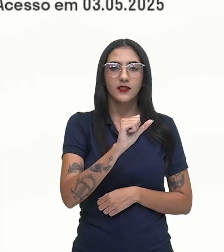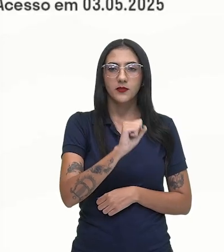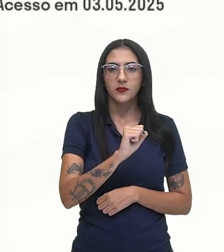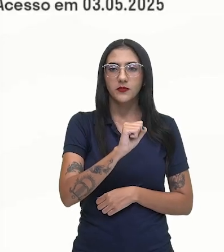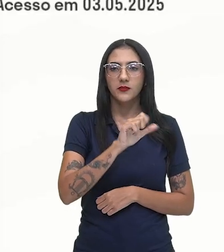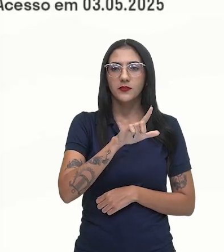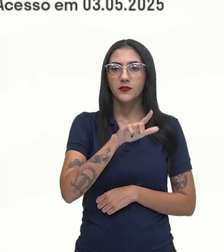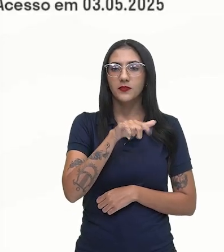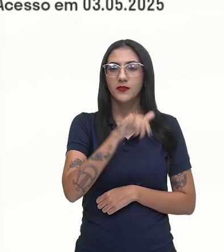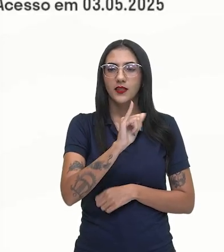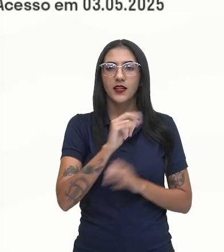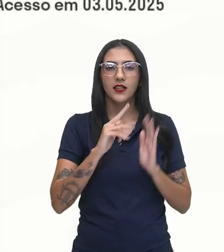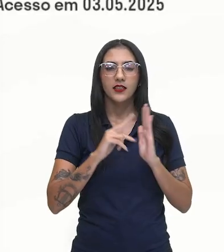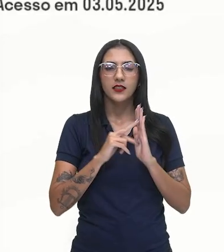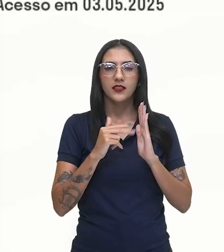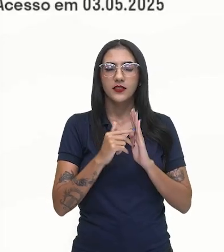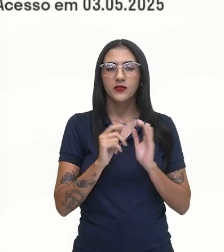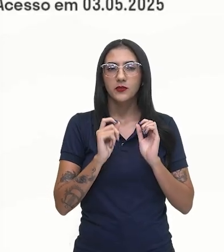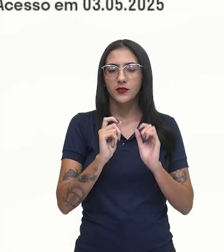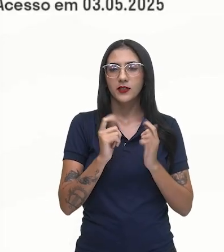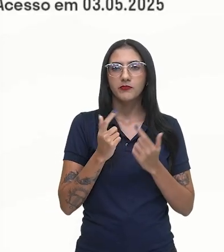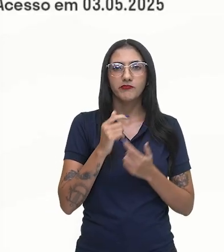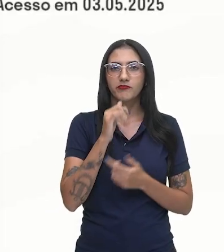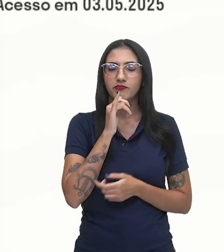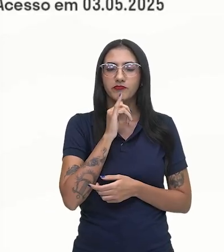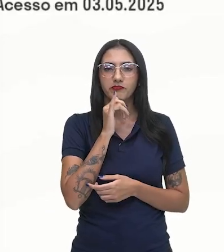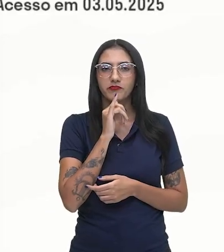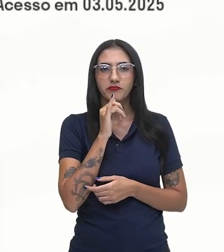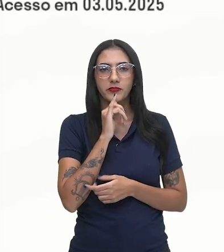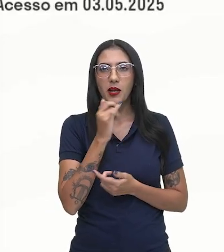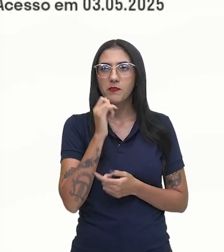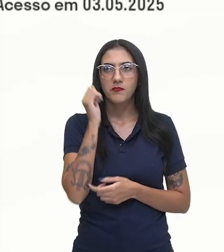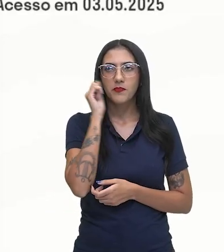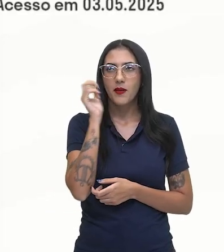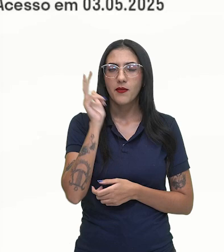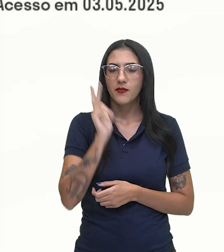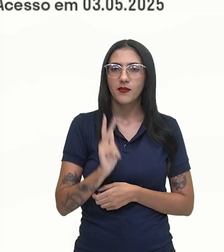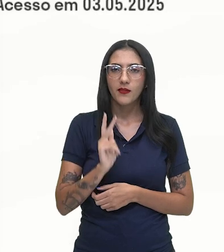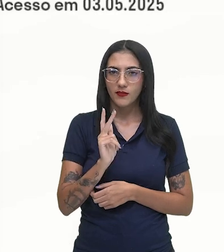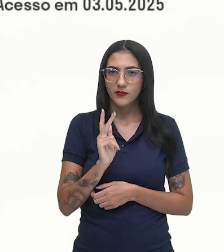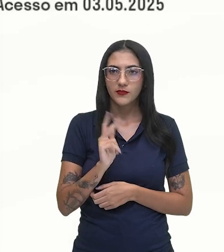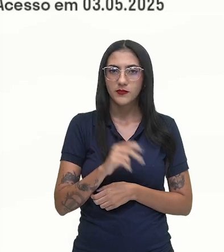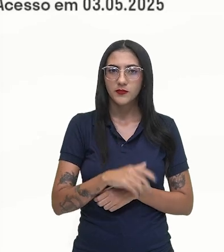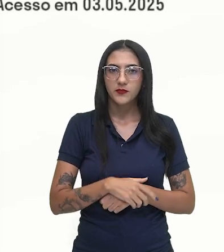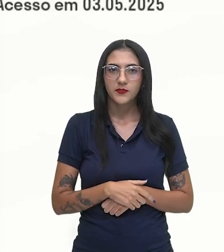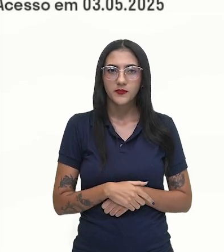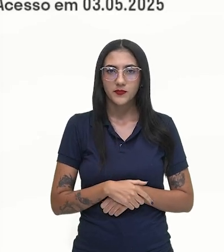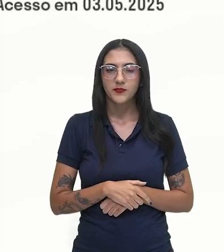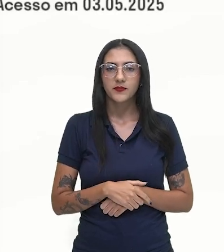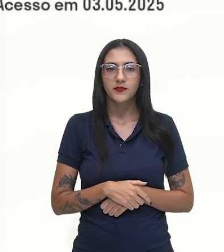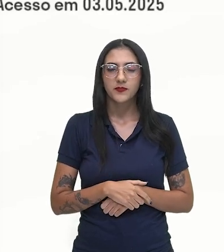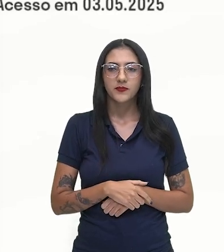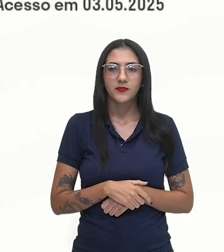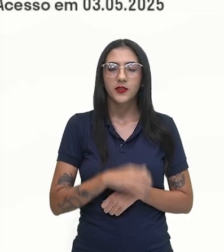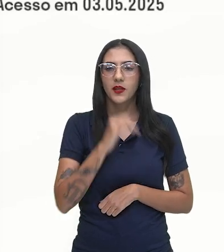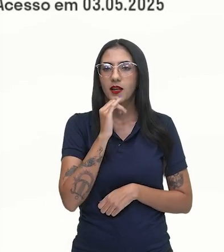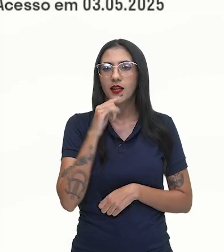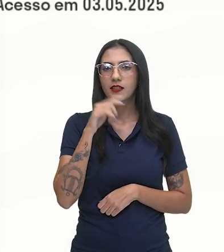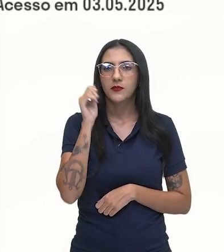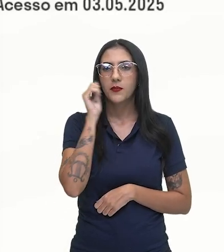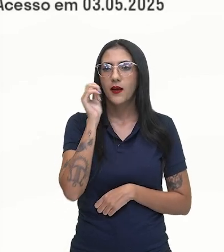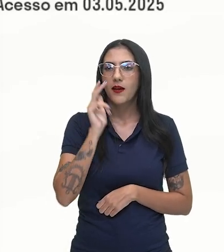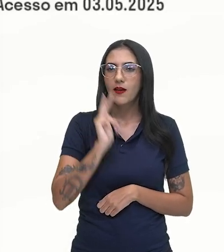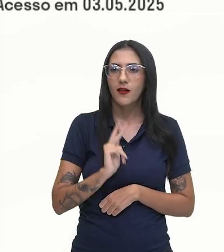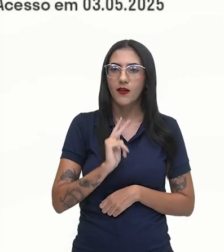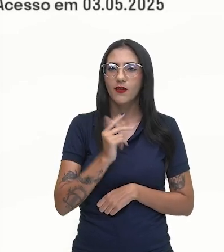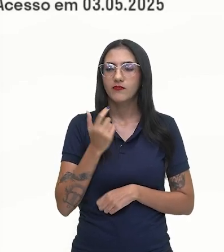sly. Sly é astuto, ok? É tão astuto quanto